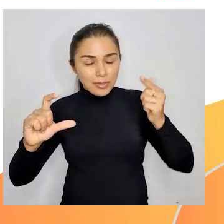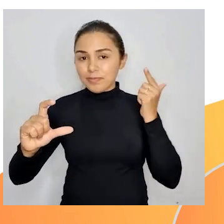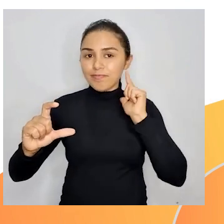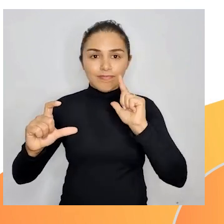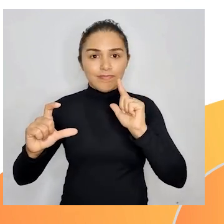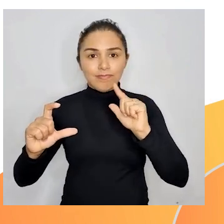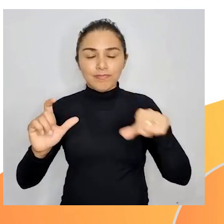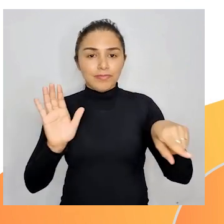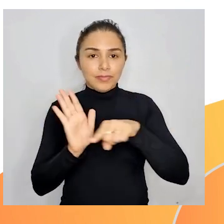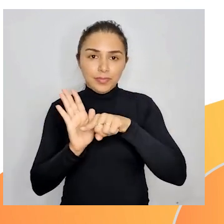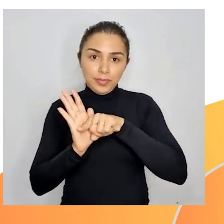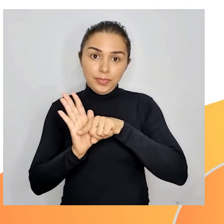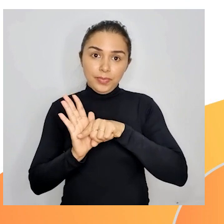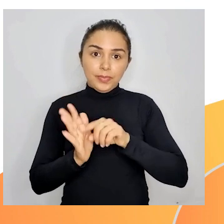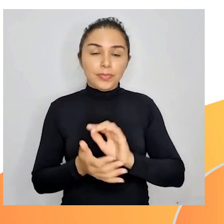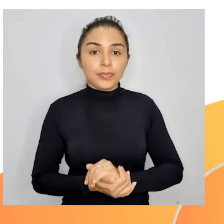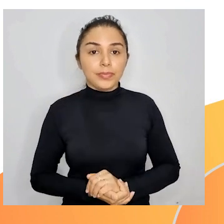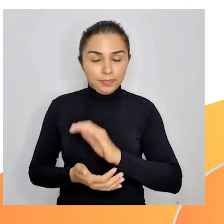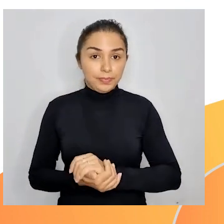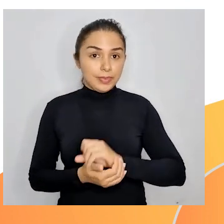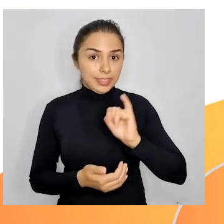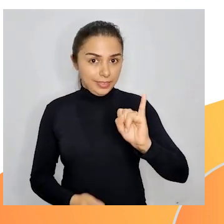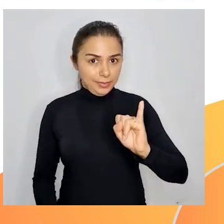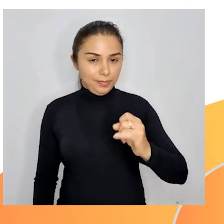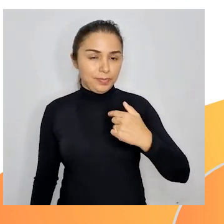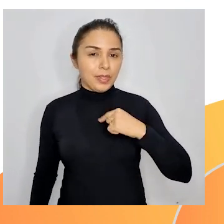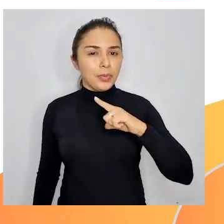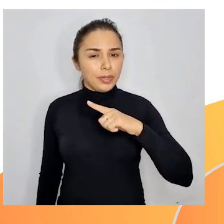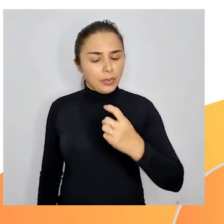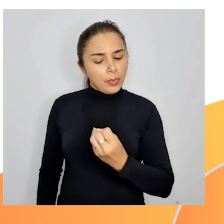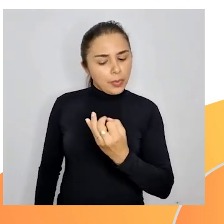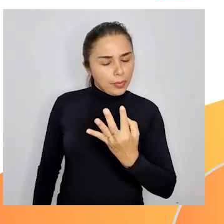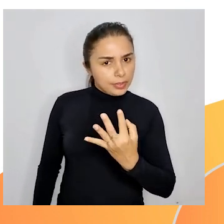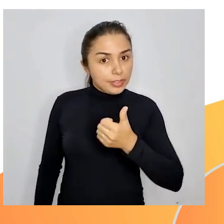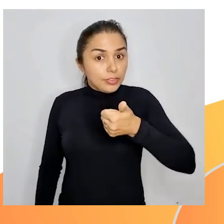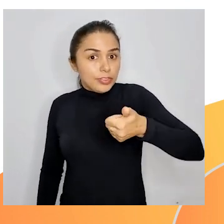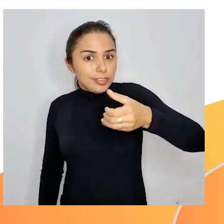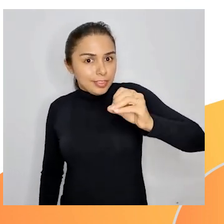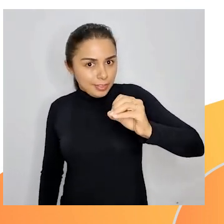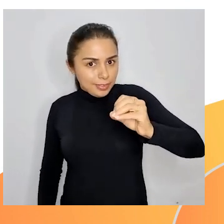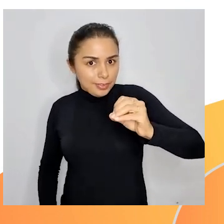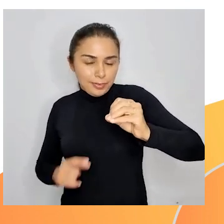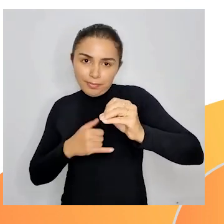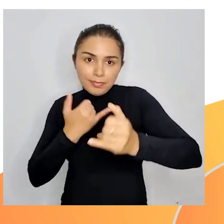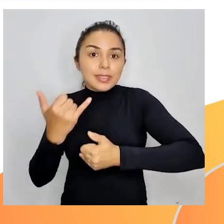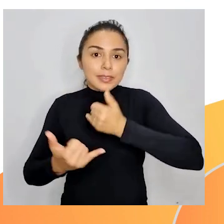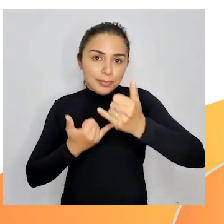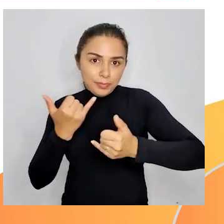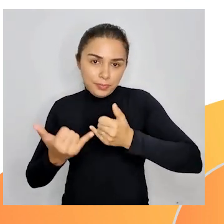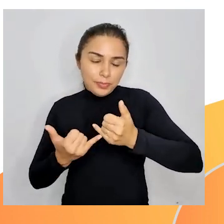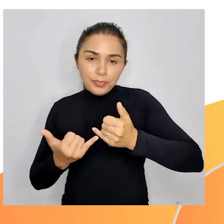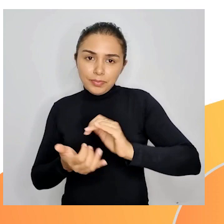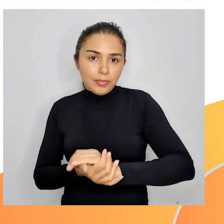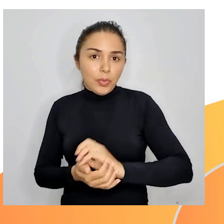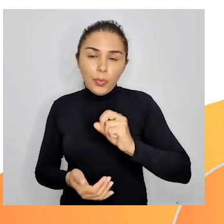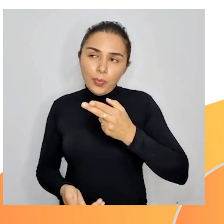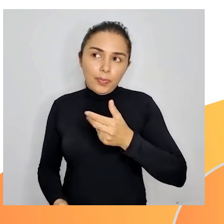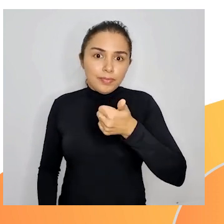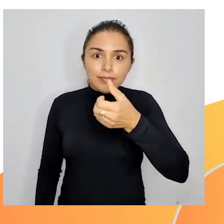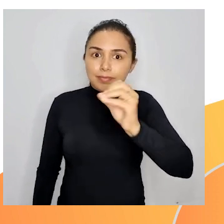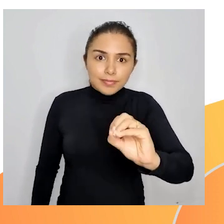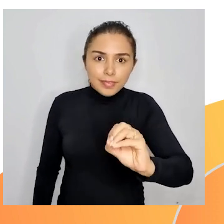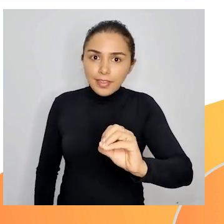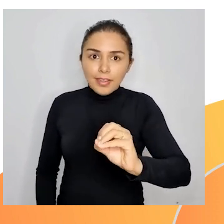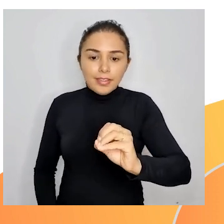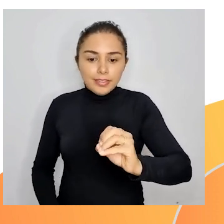subtração. Observe, se eu tenho uma quantidade de 10 brinquedos, 10